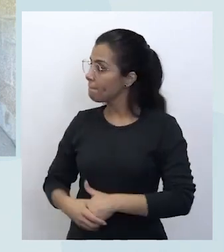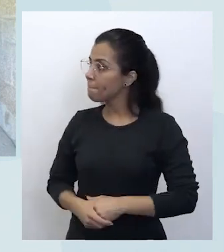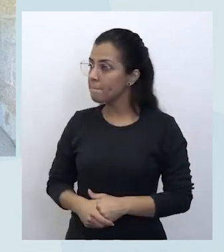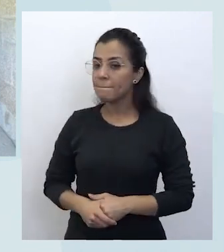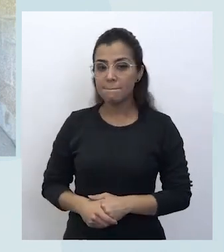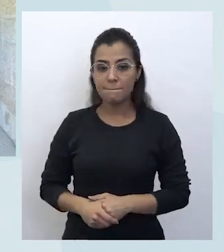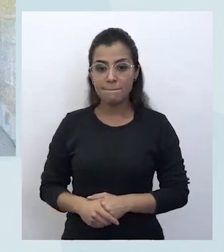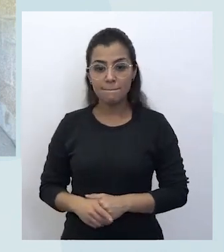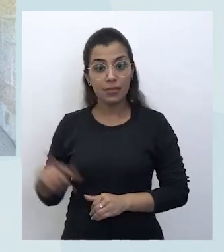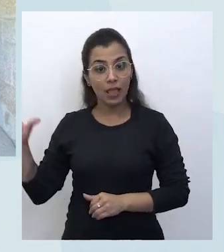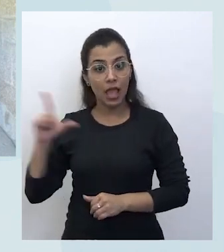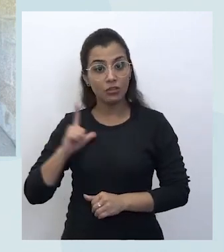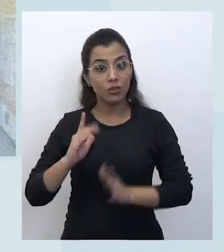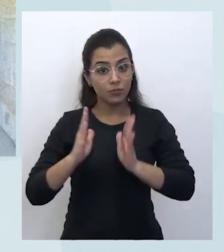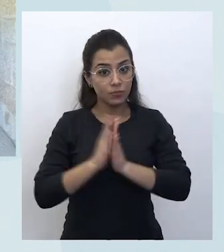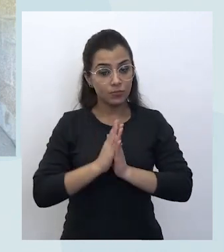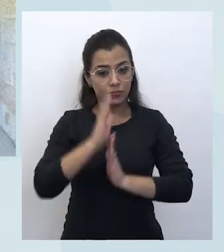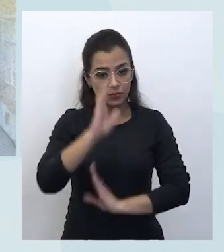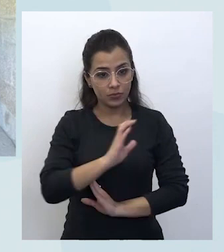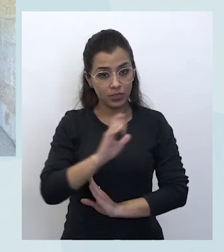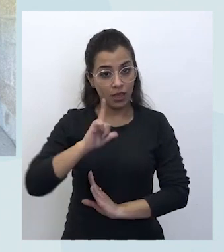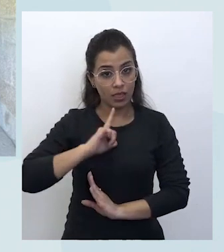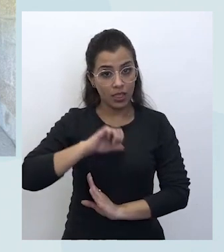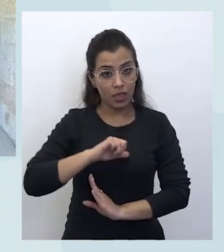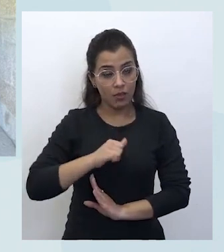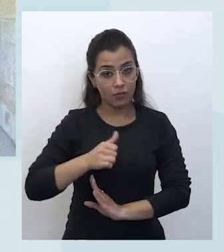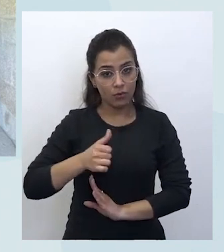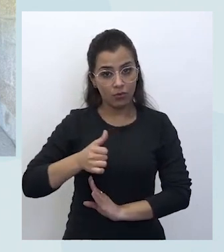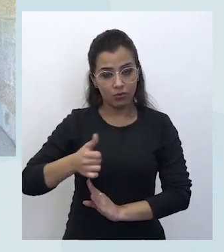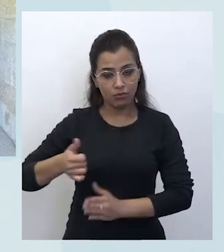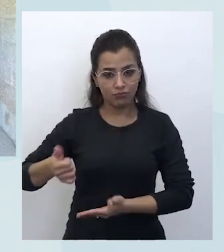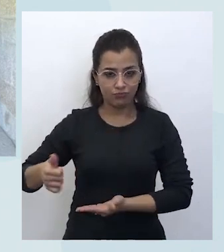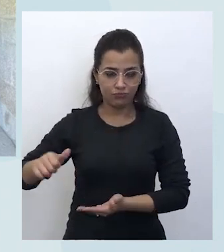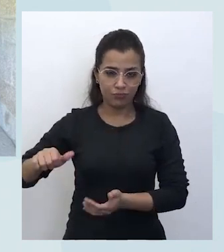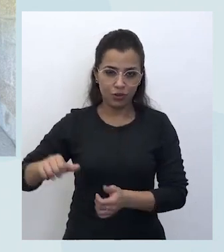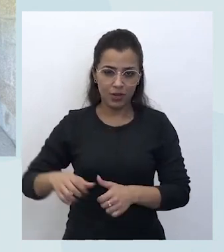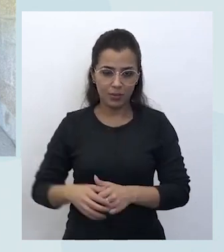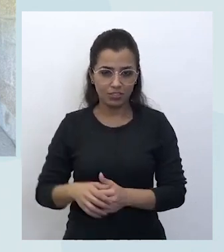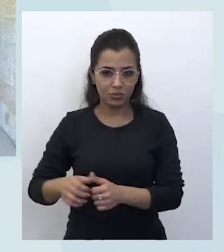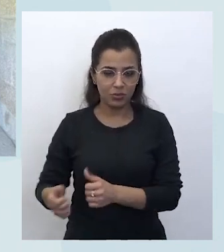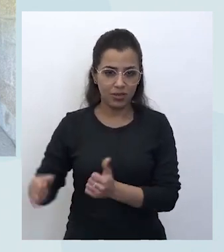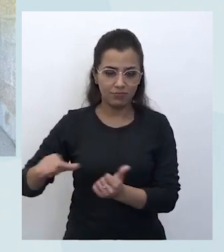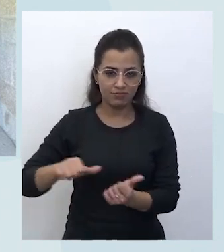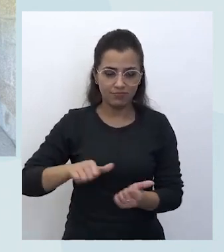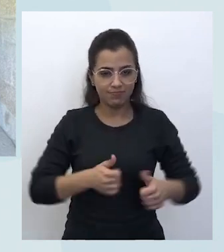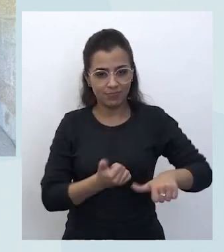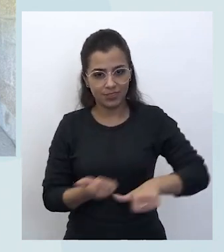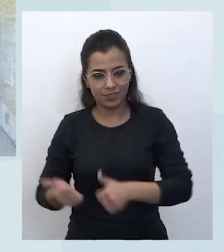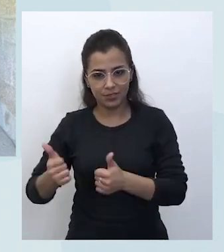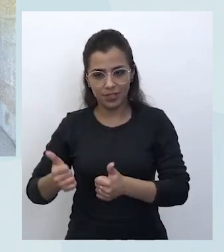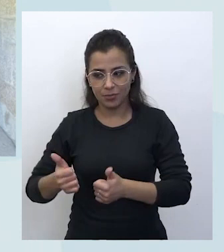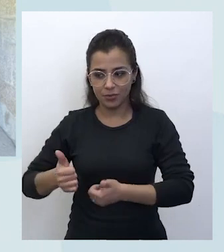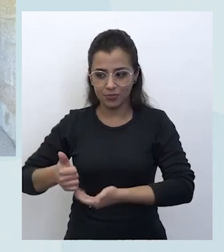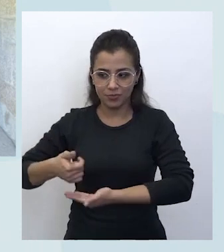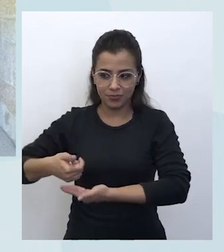capela onde foi batizado o Dom Afonso Henriques. Então, estou cheio de informação hoje, né? Foi o que eu falei.